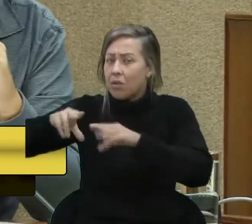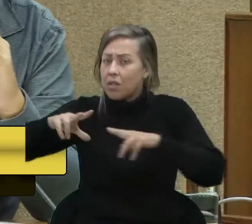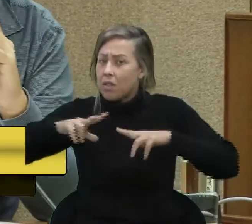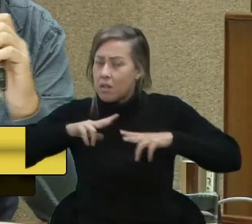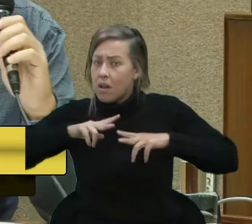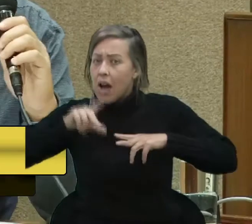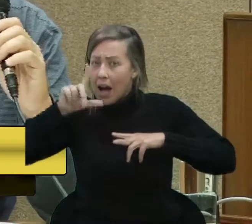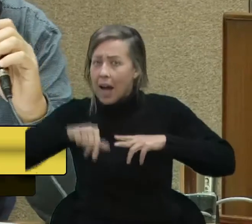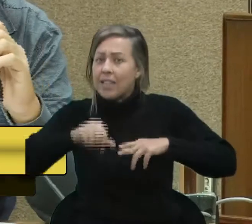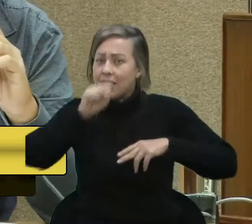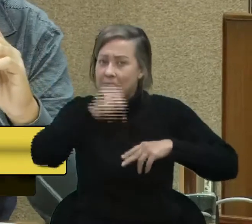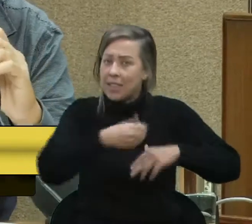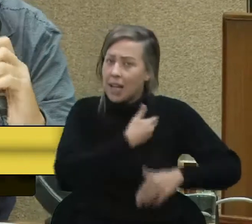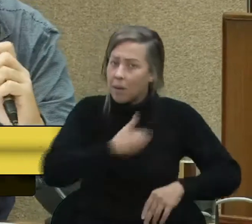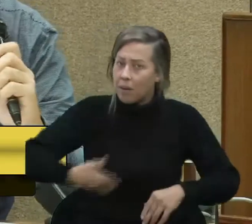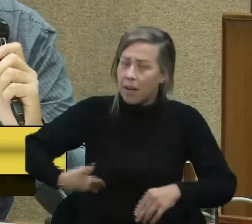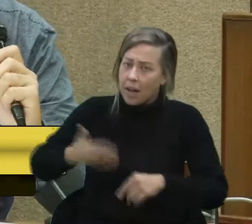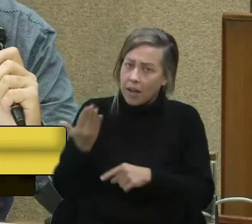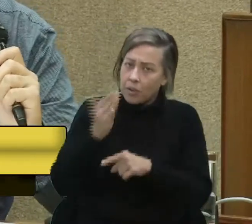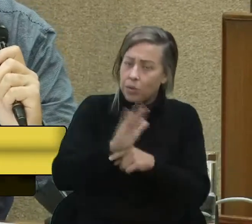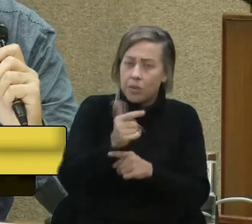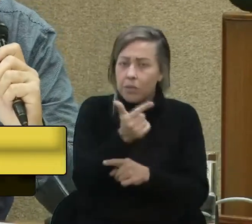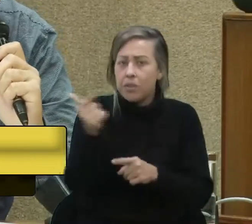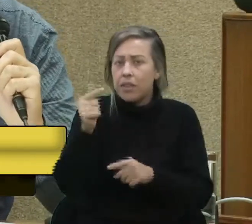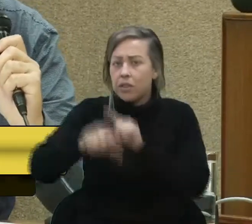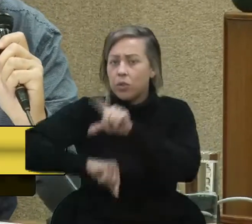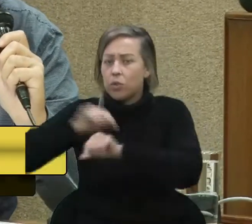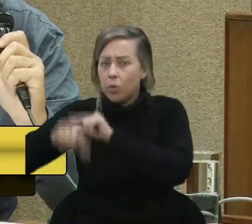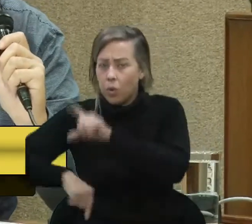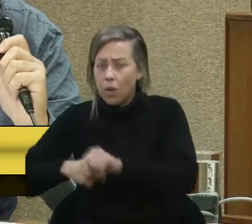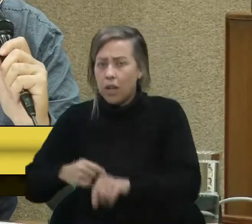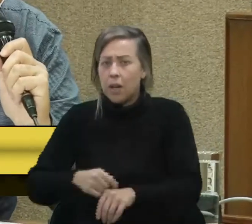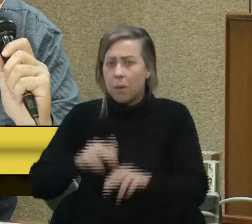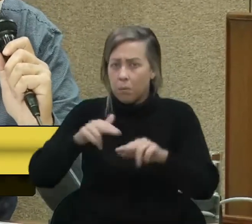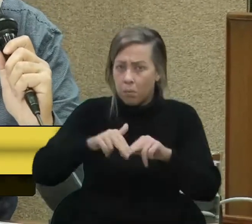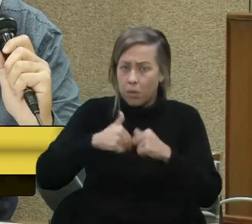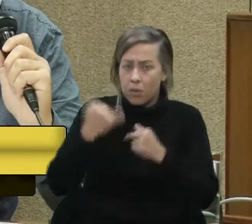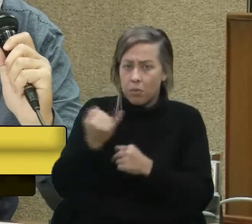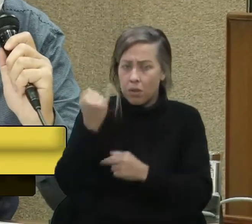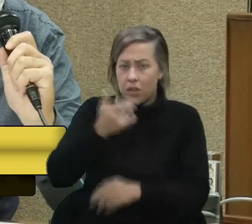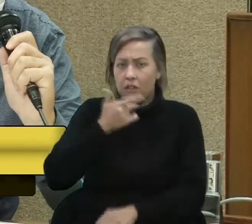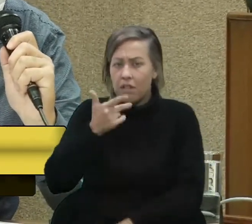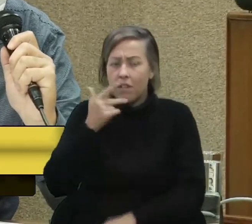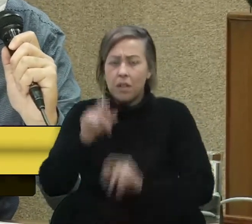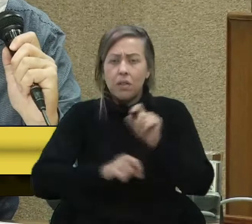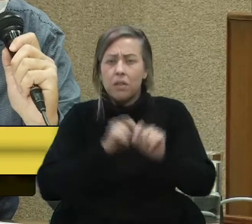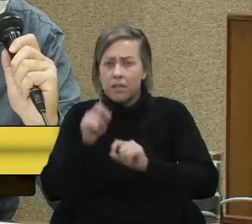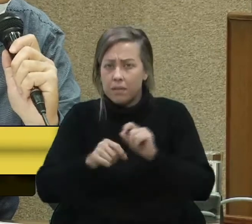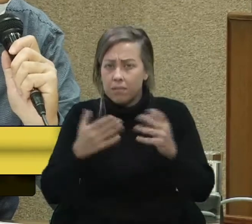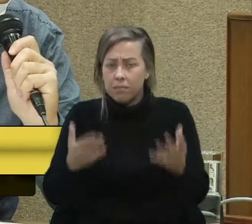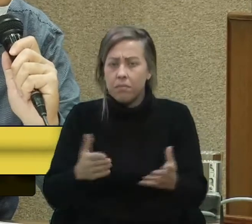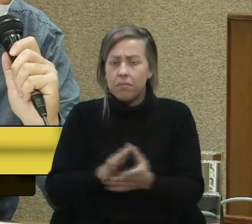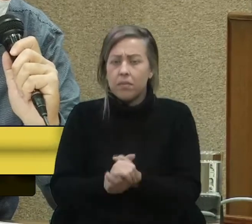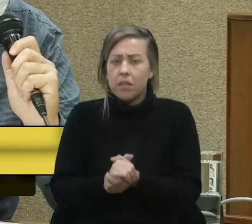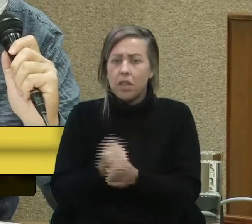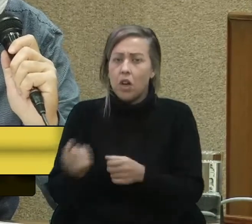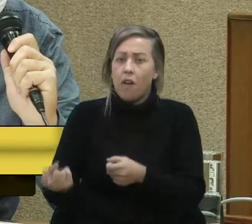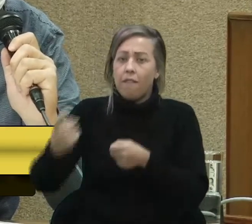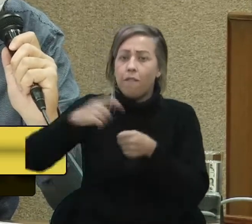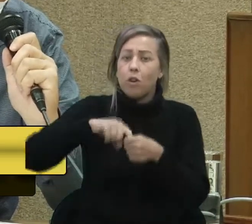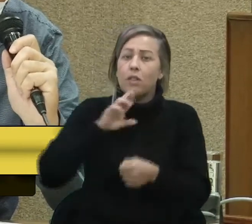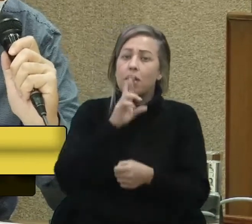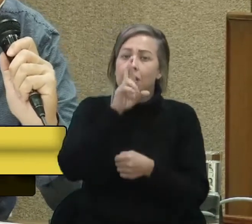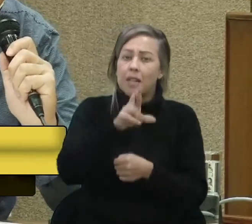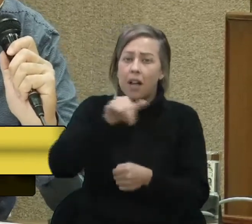a educação pública atender, não vai ter uma alternativa. Né? Importante quando o senhor fala na questão do retorno, do resultado,